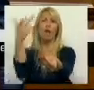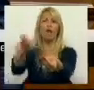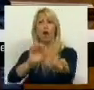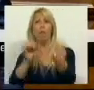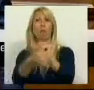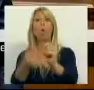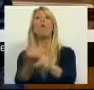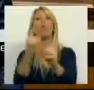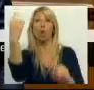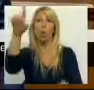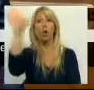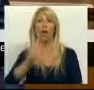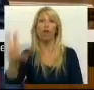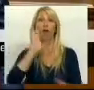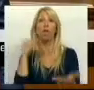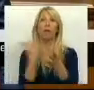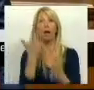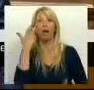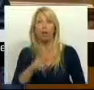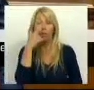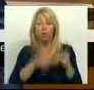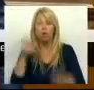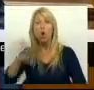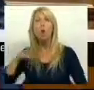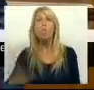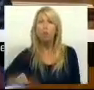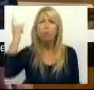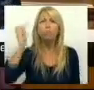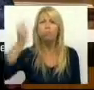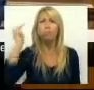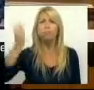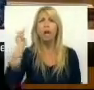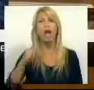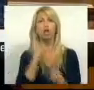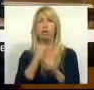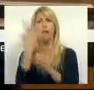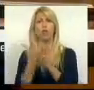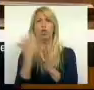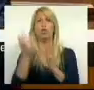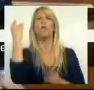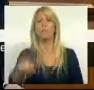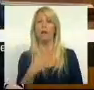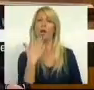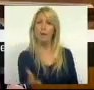a única maneira de garantir a reforma aos portugueses que andaram uma vida a descontar. Muito obrigado.